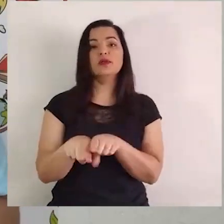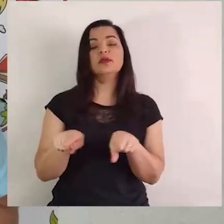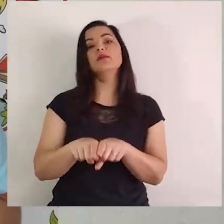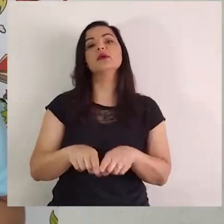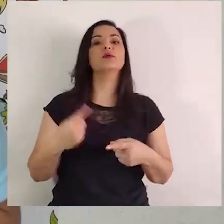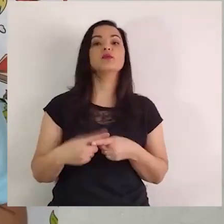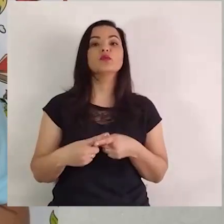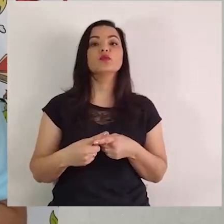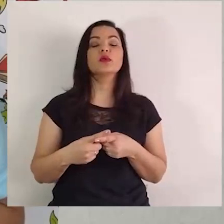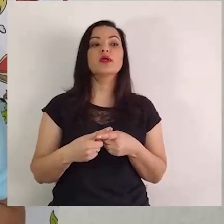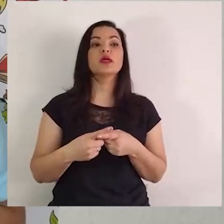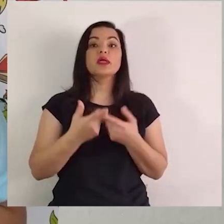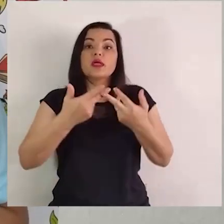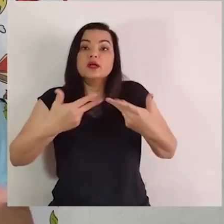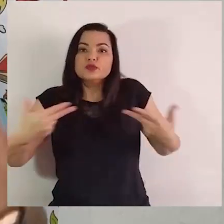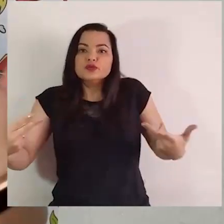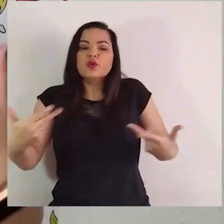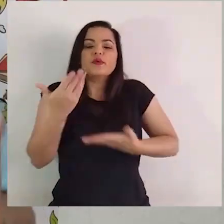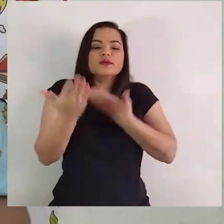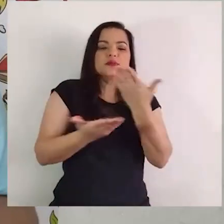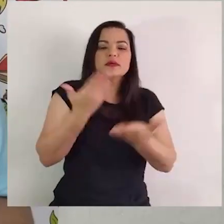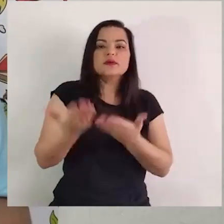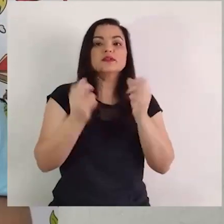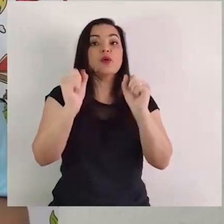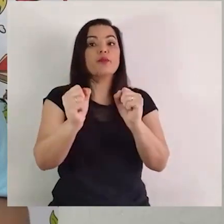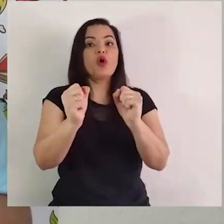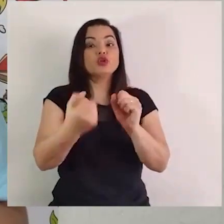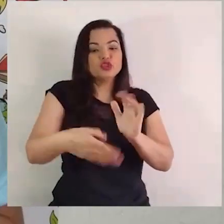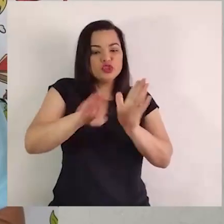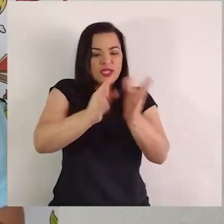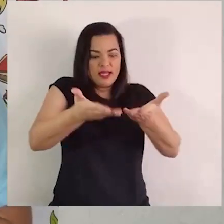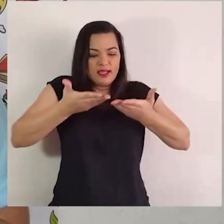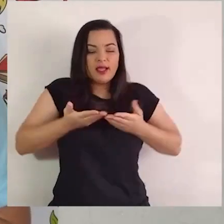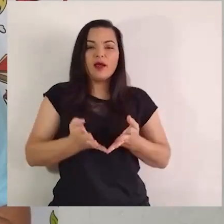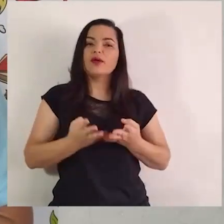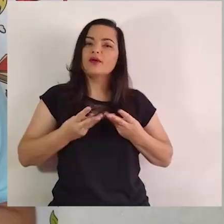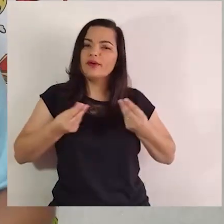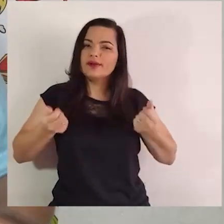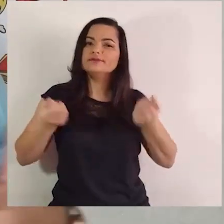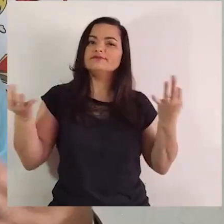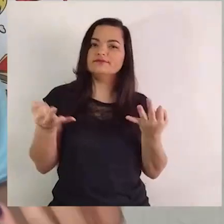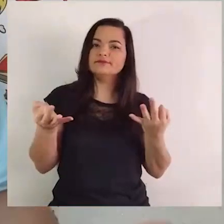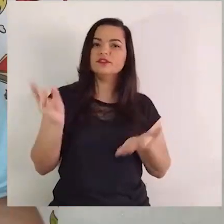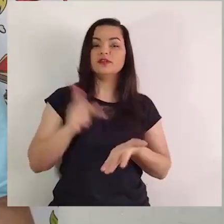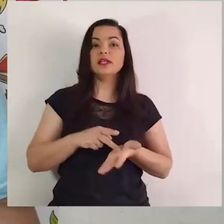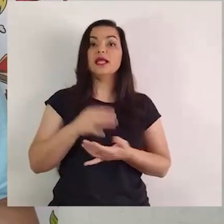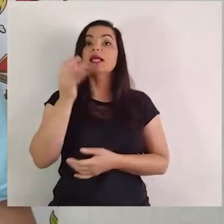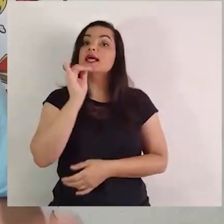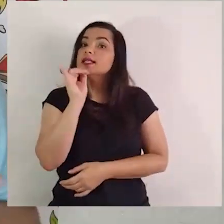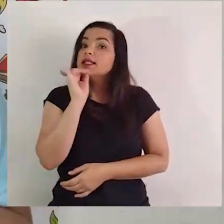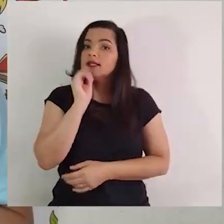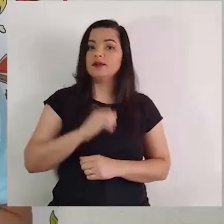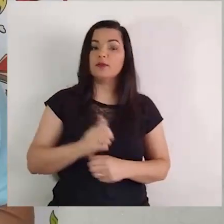serviços ofertados, eles possam ser destinados a nós com qualidade. Se eu tenho uma